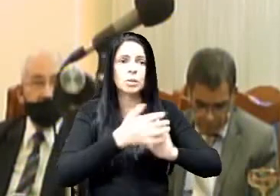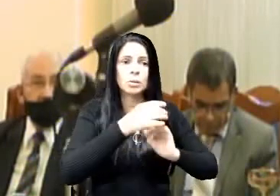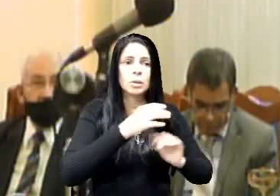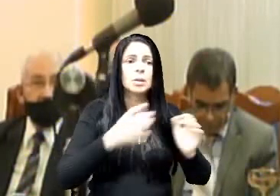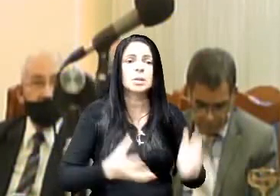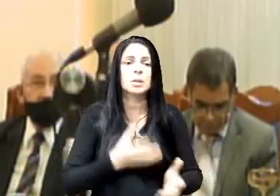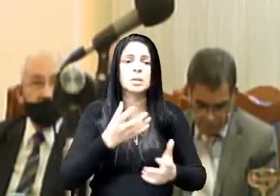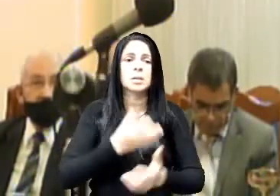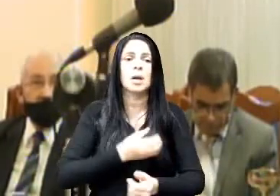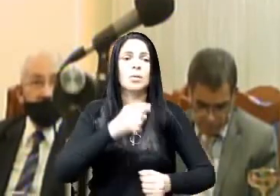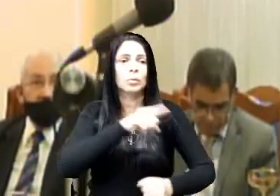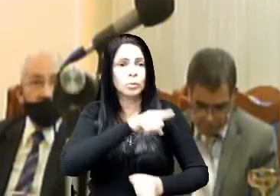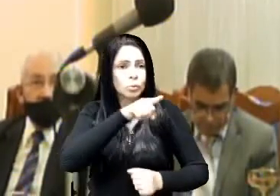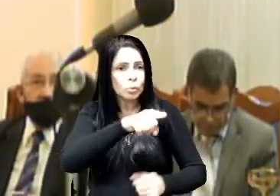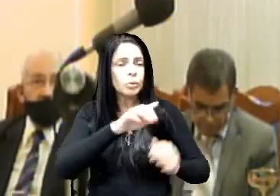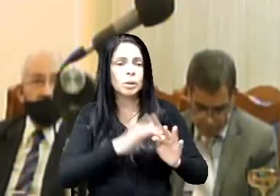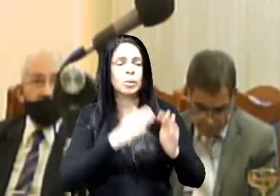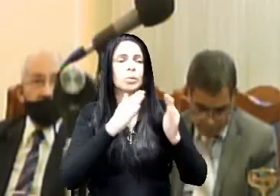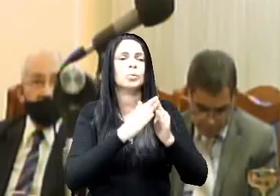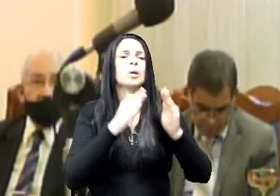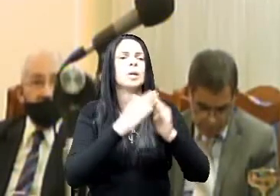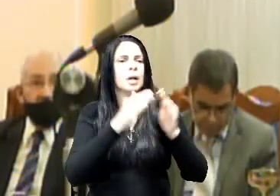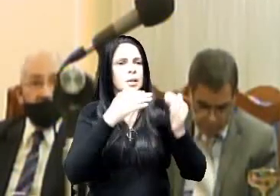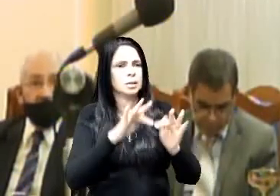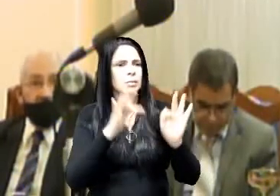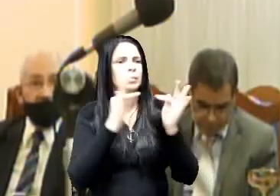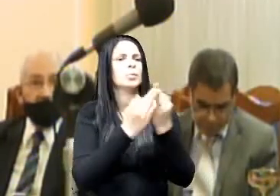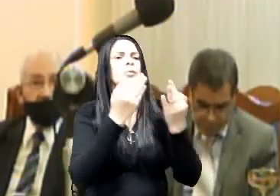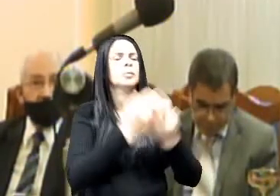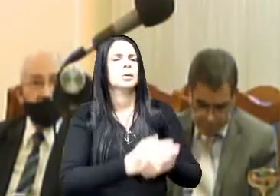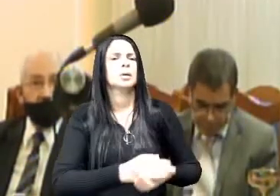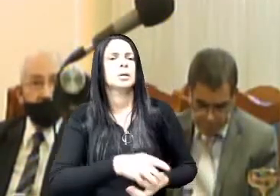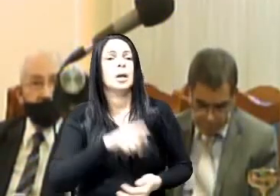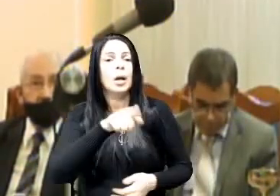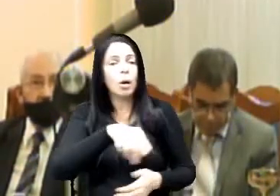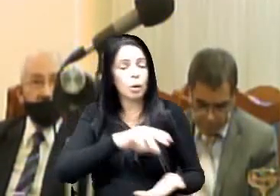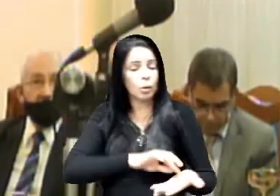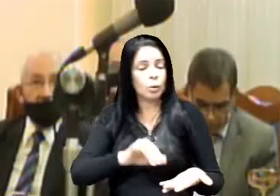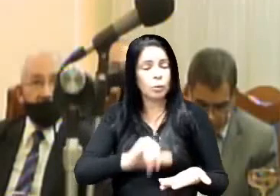leu outra vez mais forte. Crê.